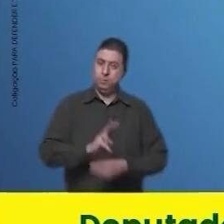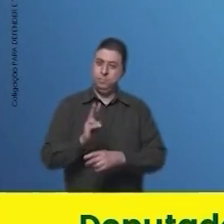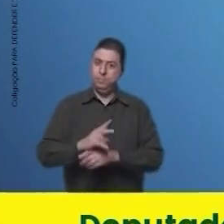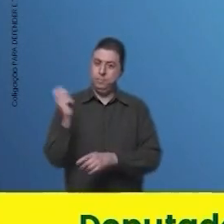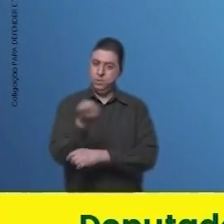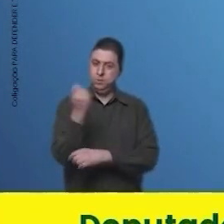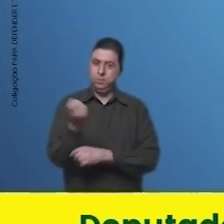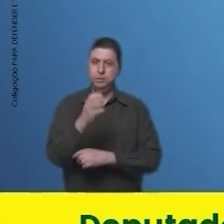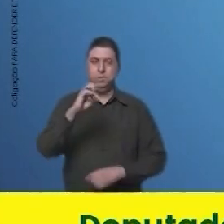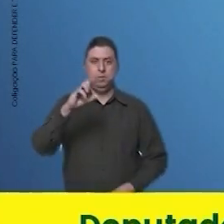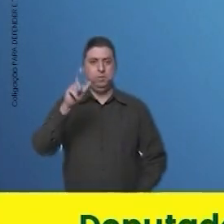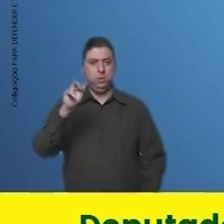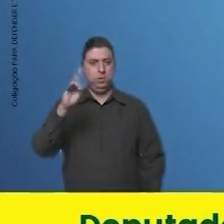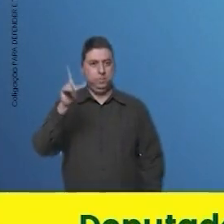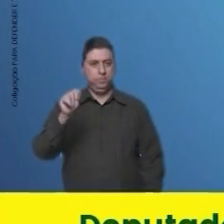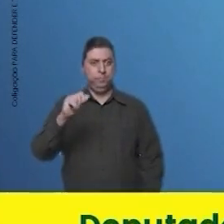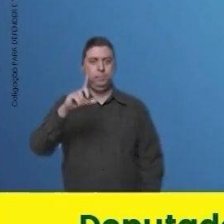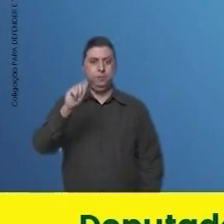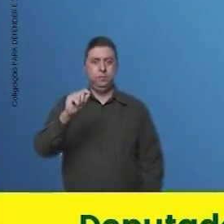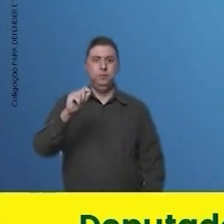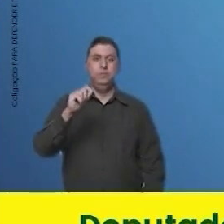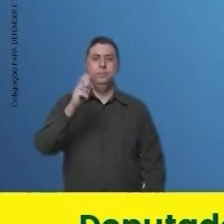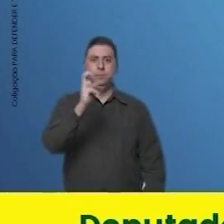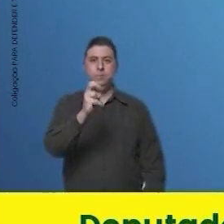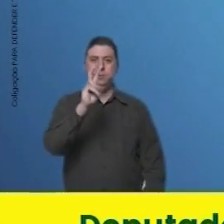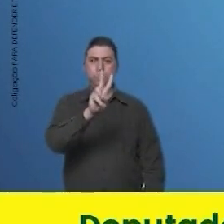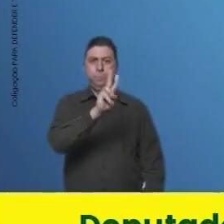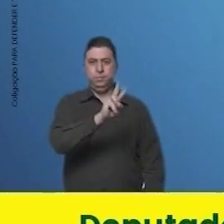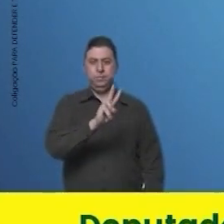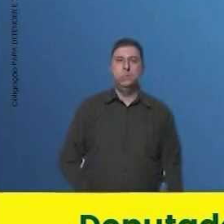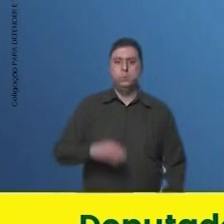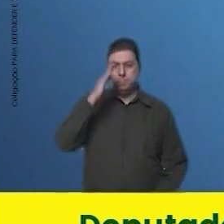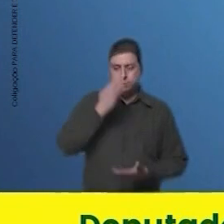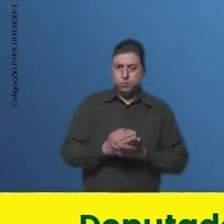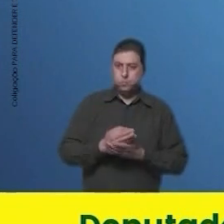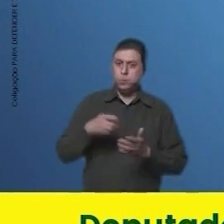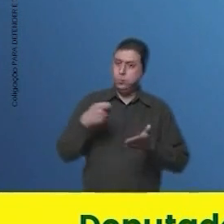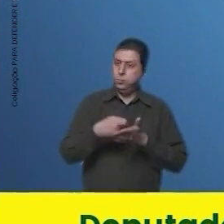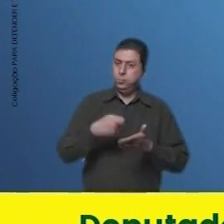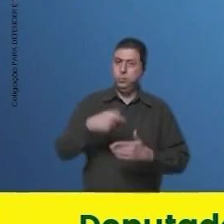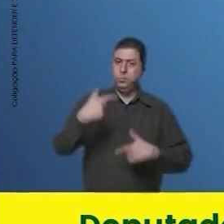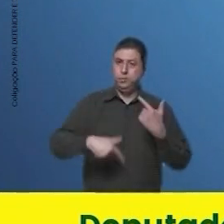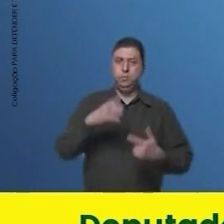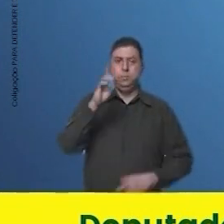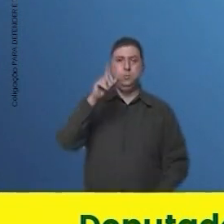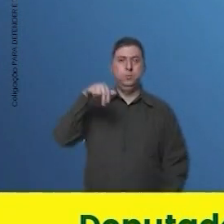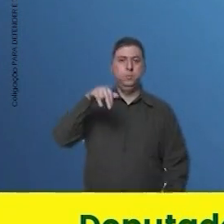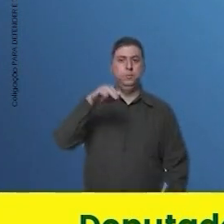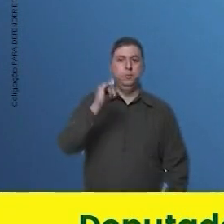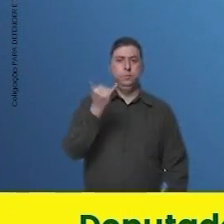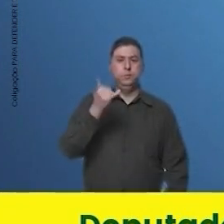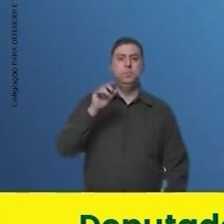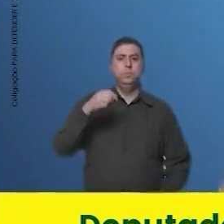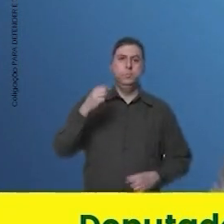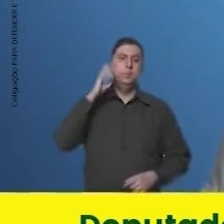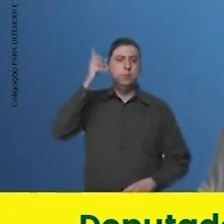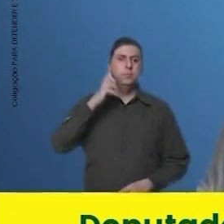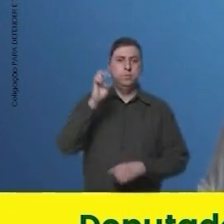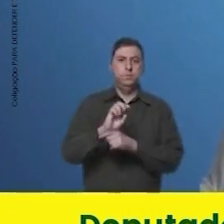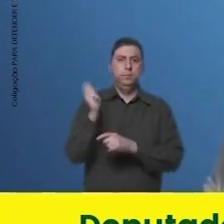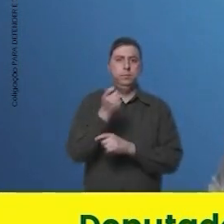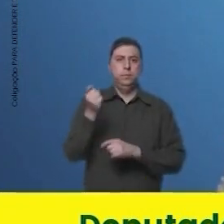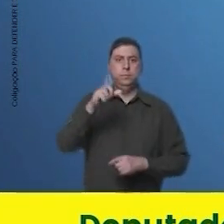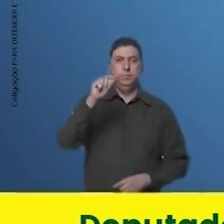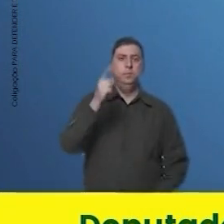Para cuidar do Rio Grande, Cláudia Mantovani, 10522. Fé, luta e trabalho. Dani Araújo, deputada